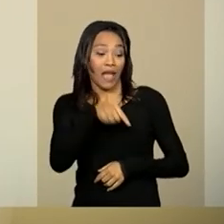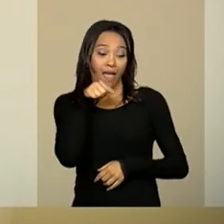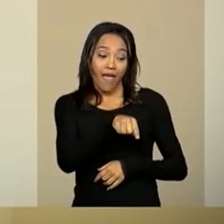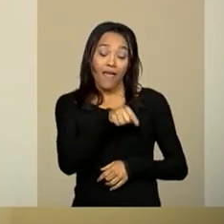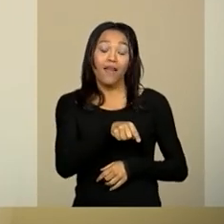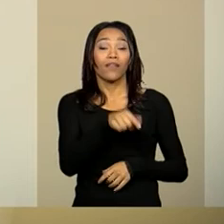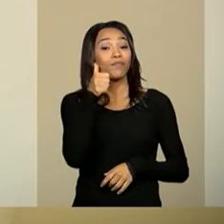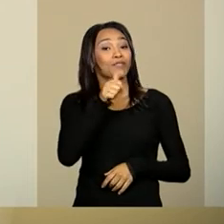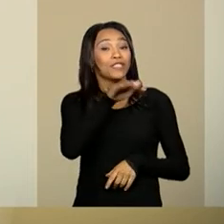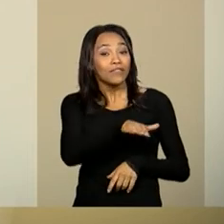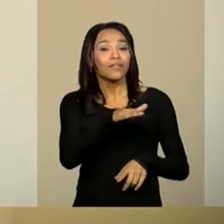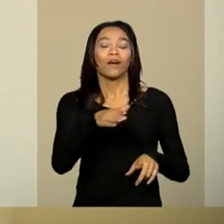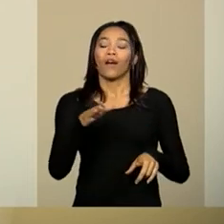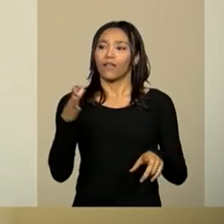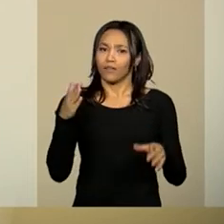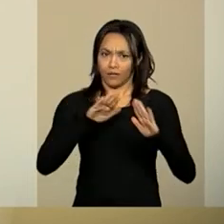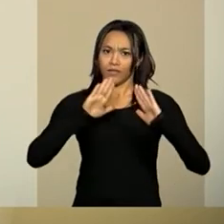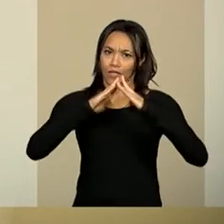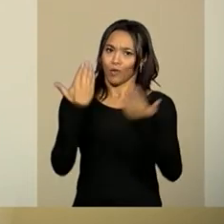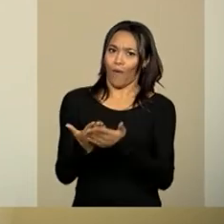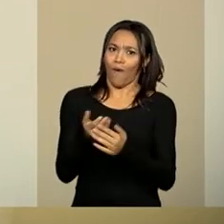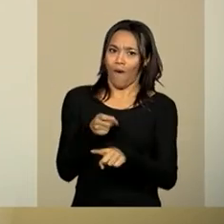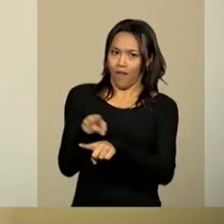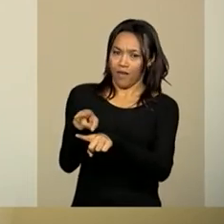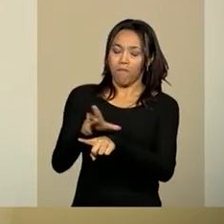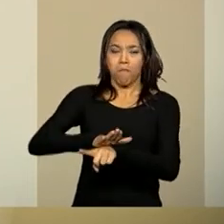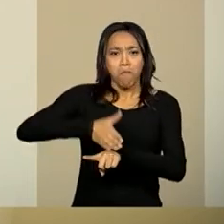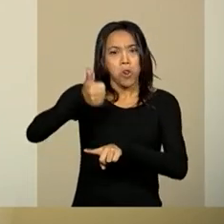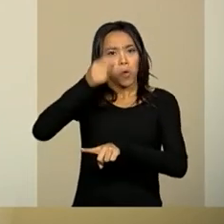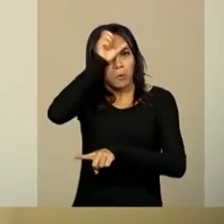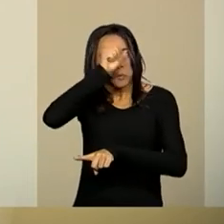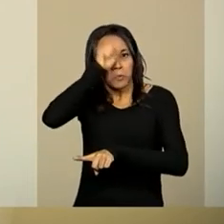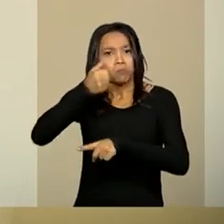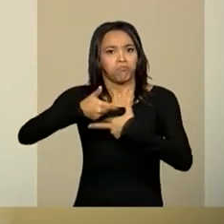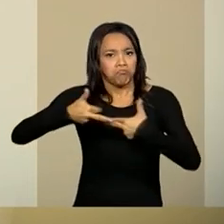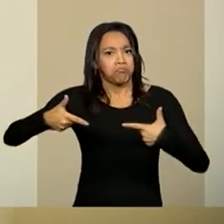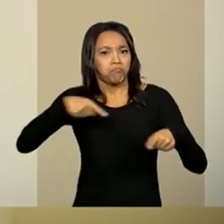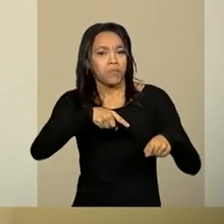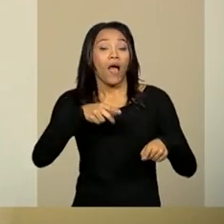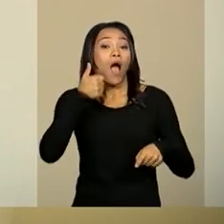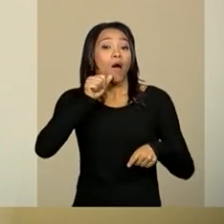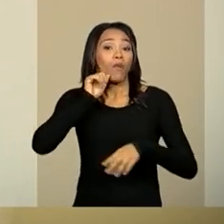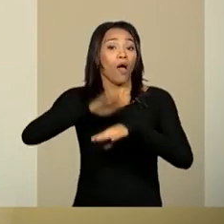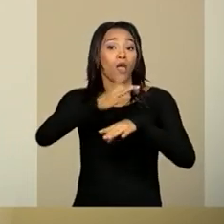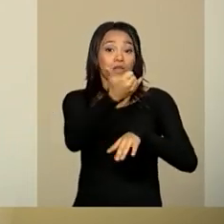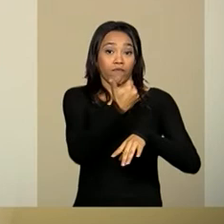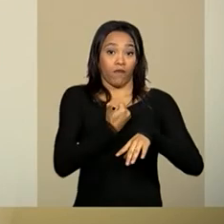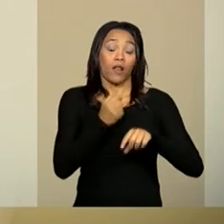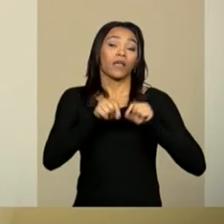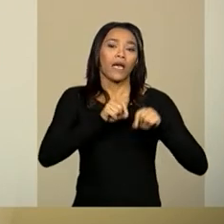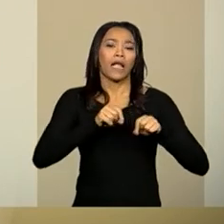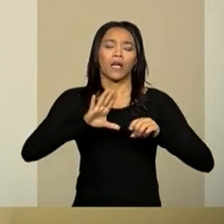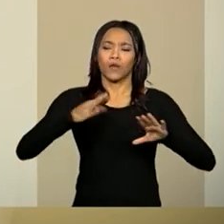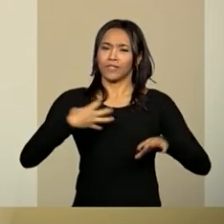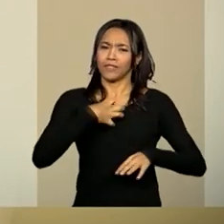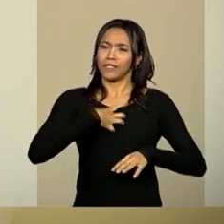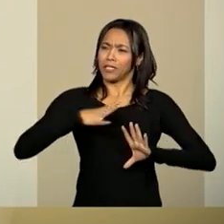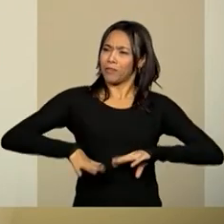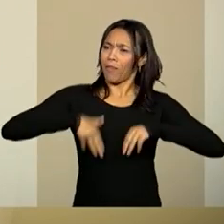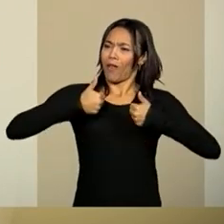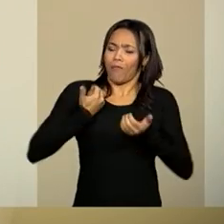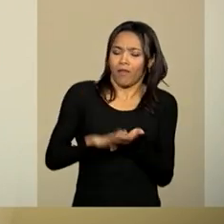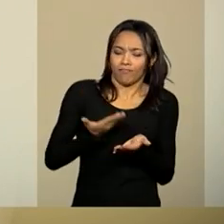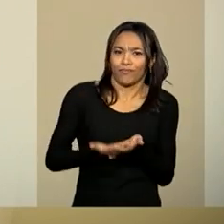rendimento da raynara por exemplo na escola Melhorou a mãe da raynara diz que ela se sente muito mais disposta